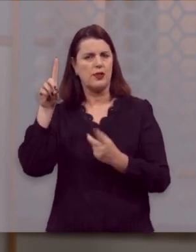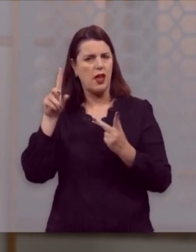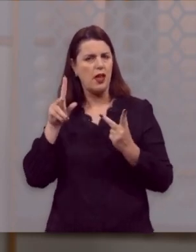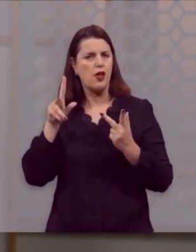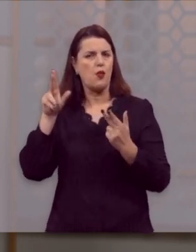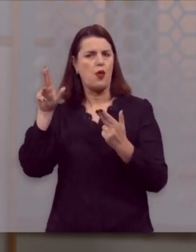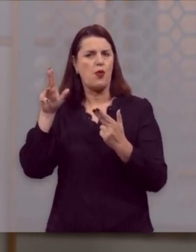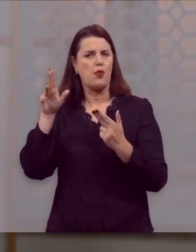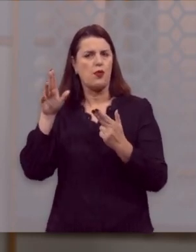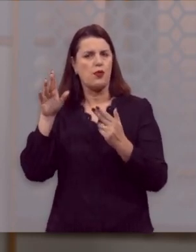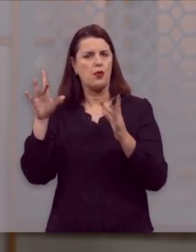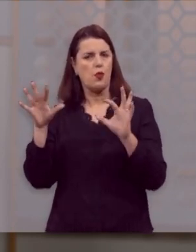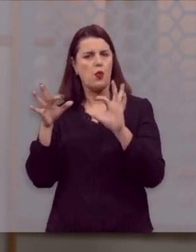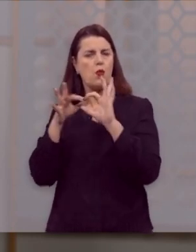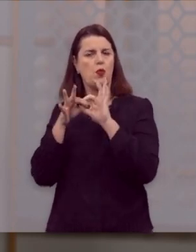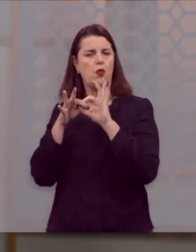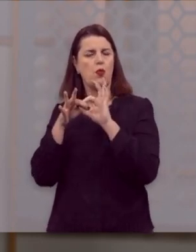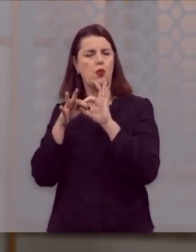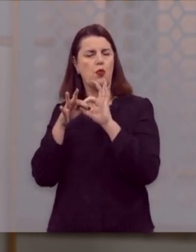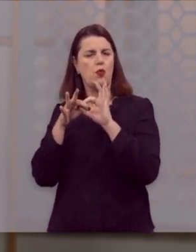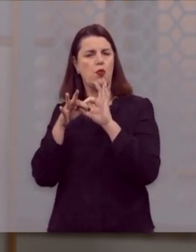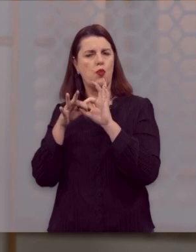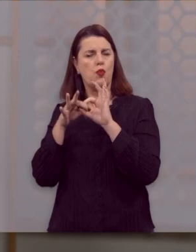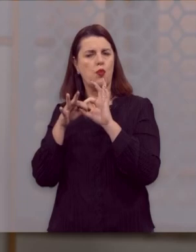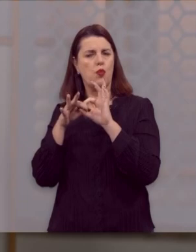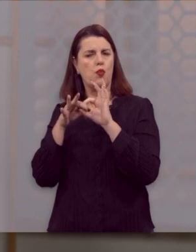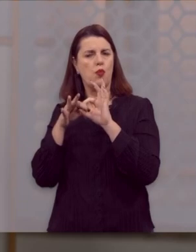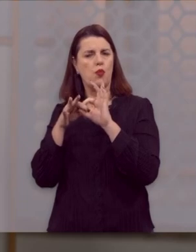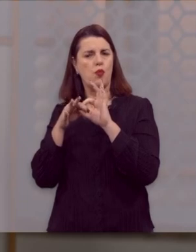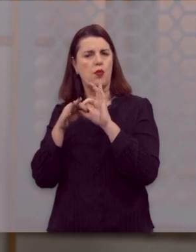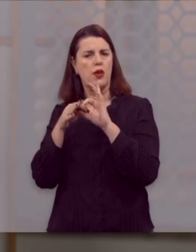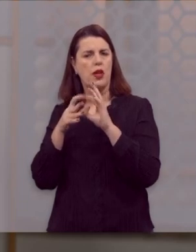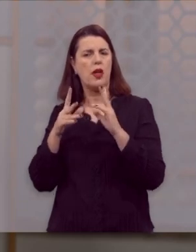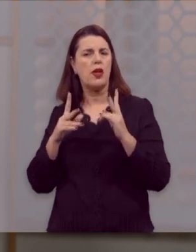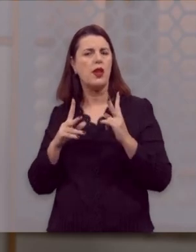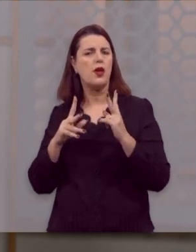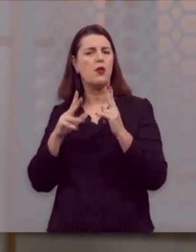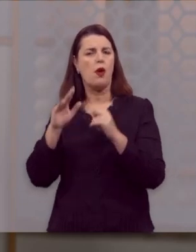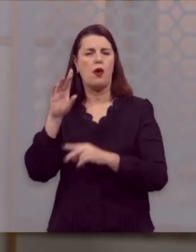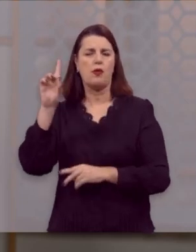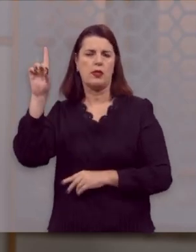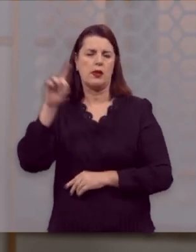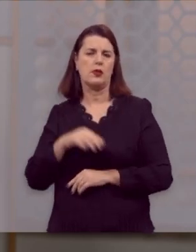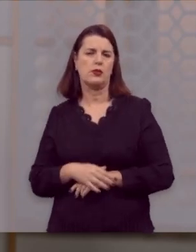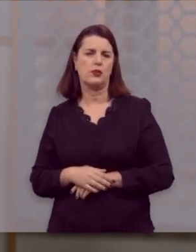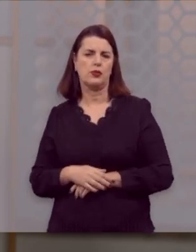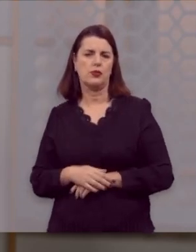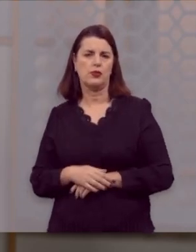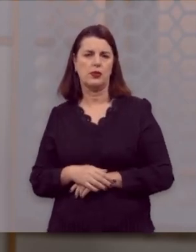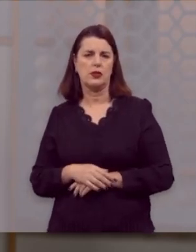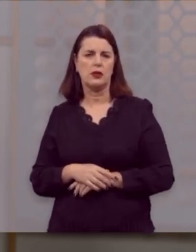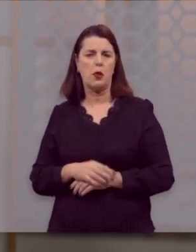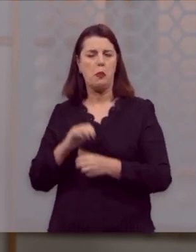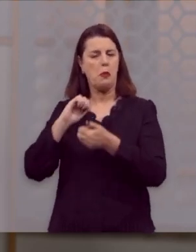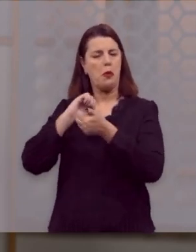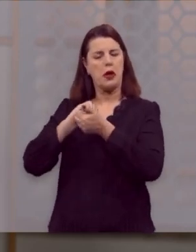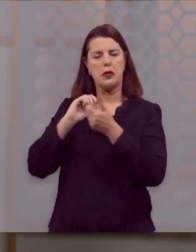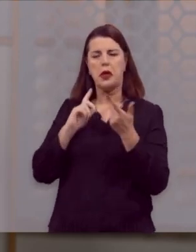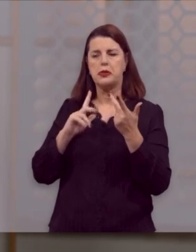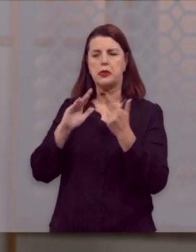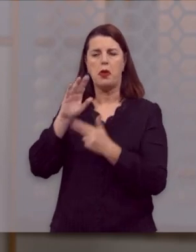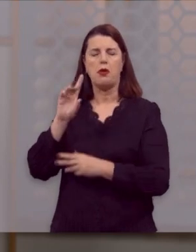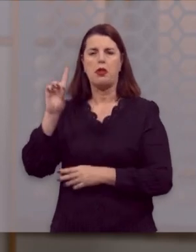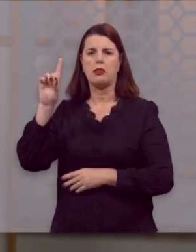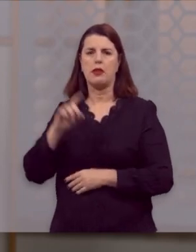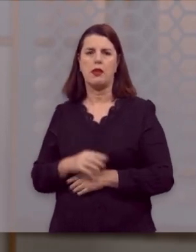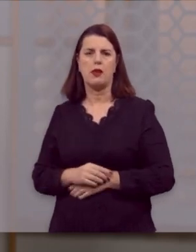Deus, coigual com Deus, tendo a mesma substância de Deus, os mesmos atributos